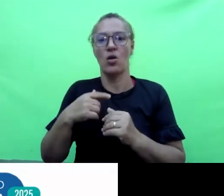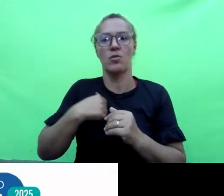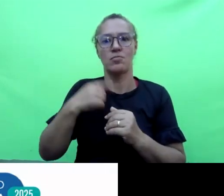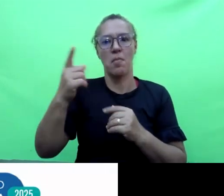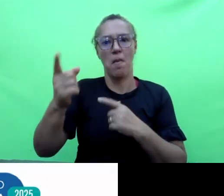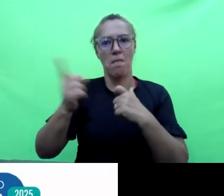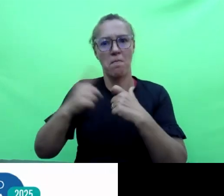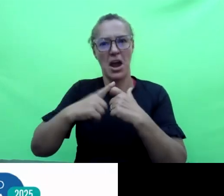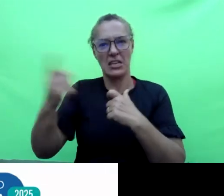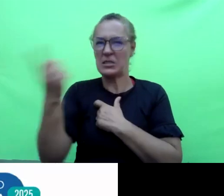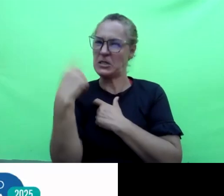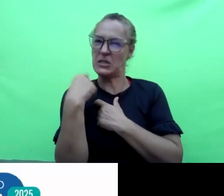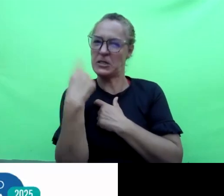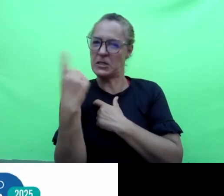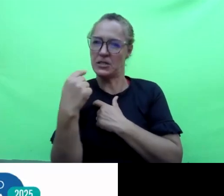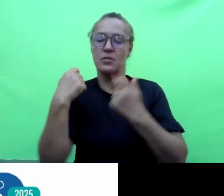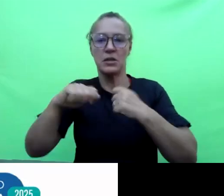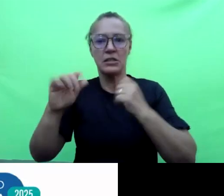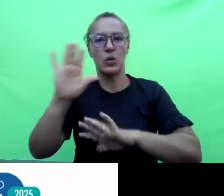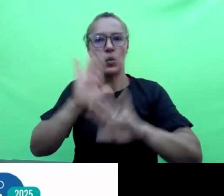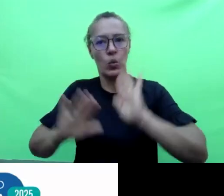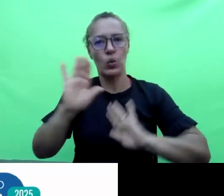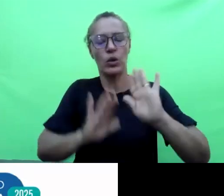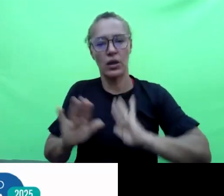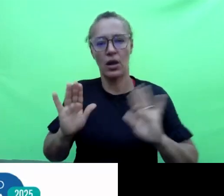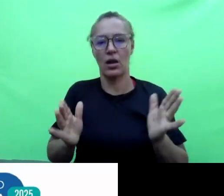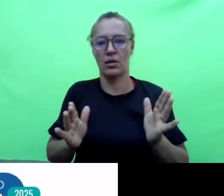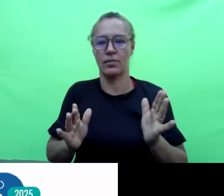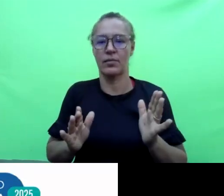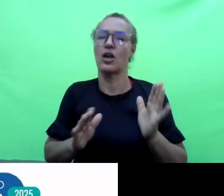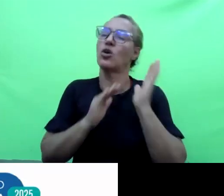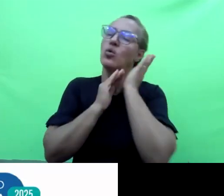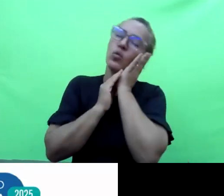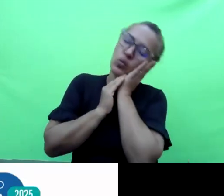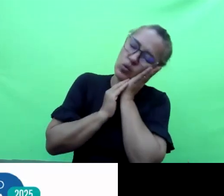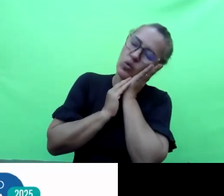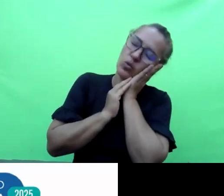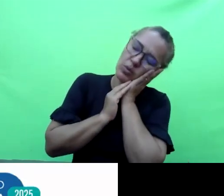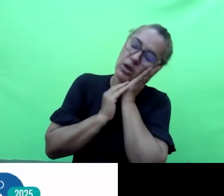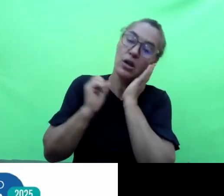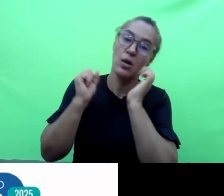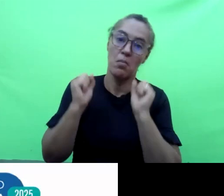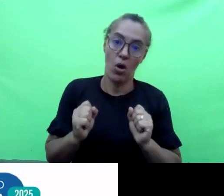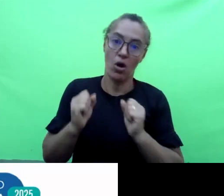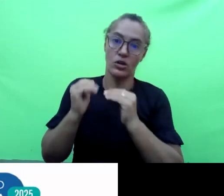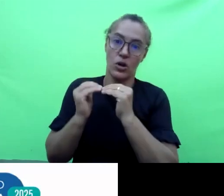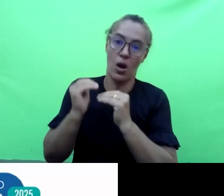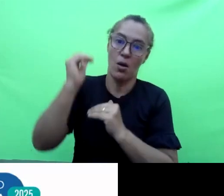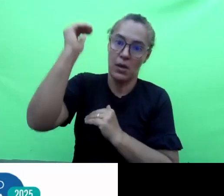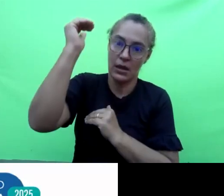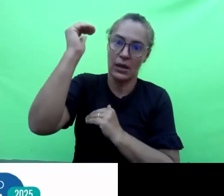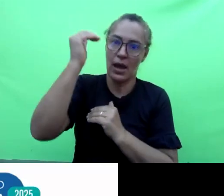estou me cuidando. Mas a pergunta é: a posição de dormir pode interferir no aumento da pressão